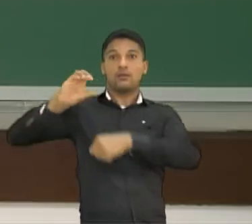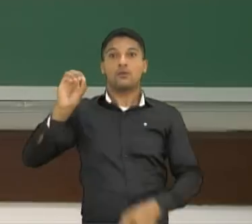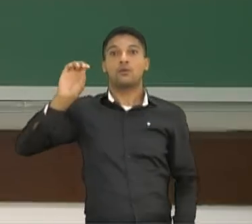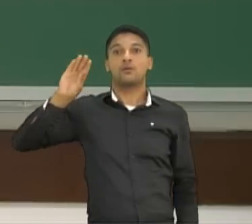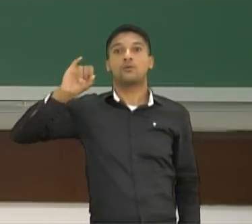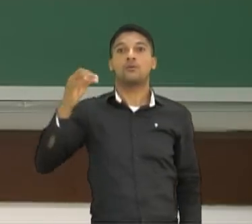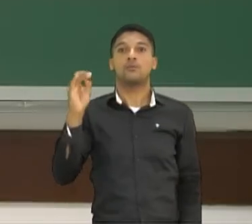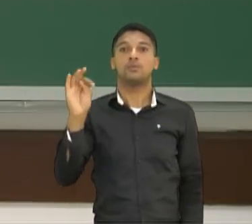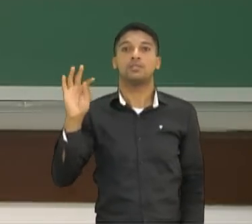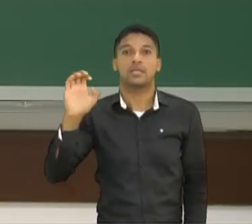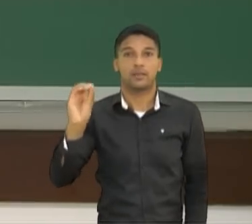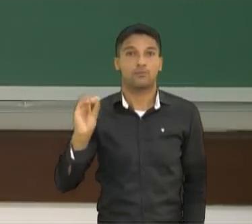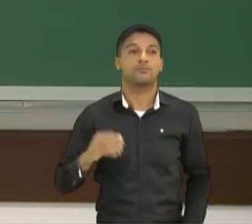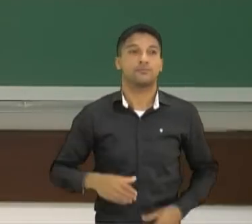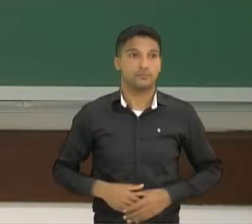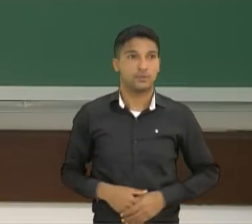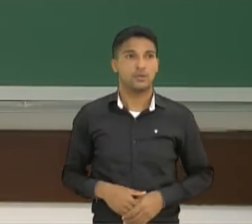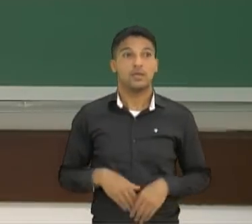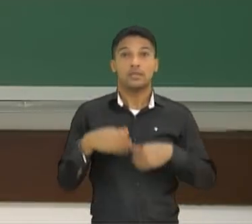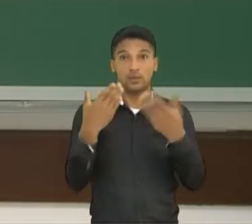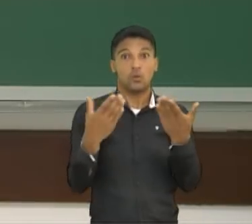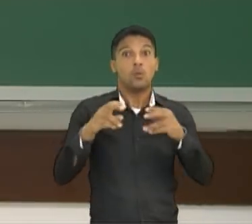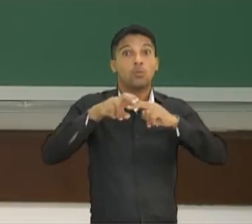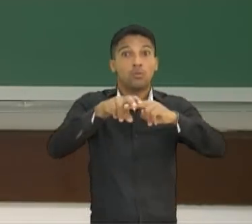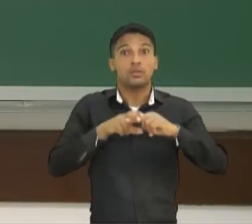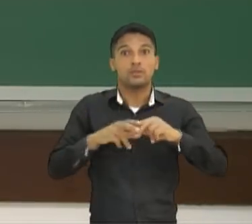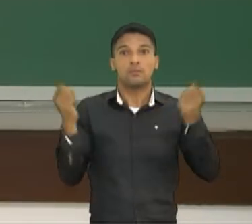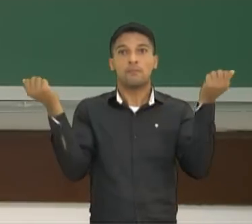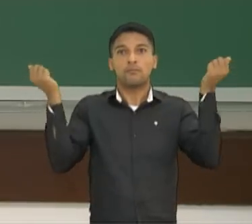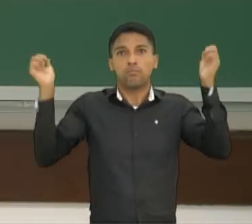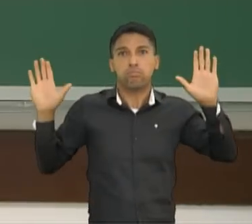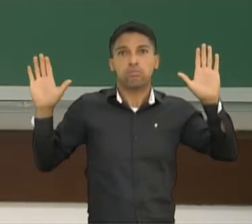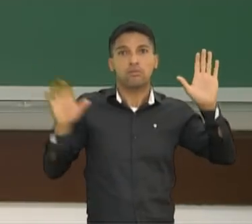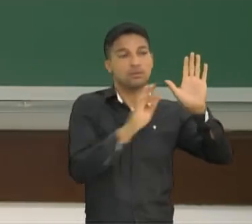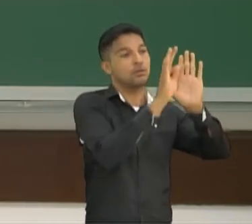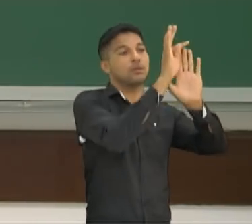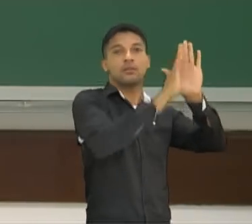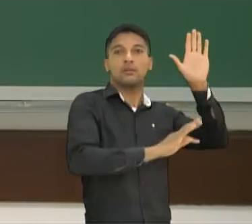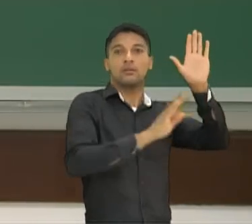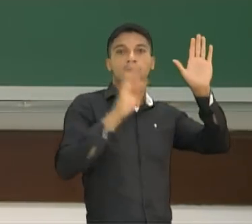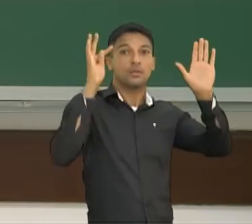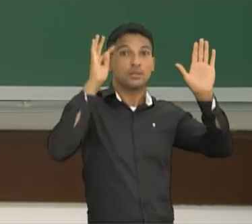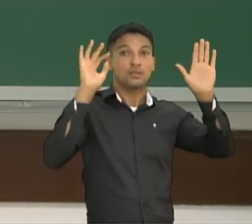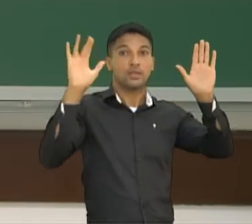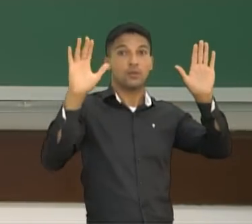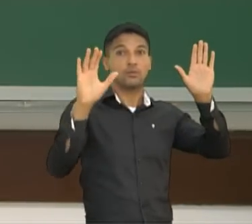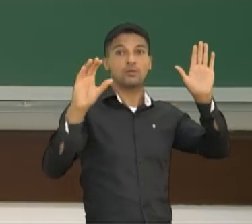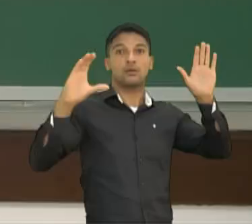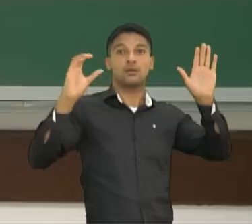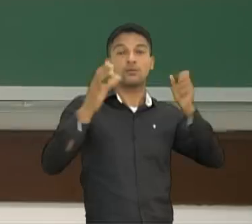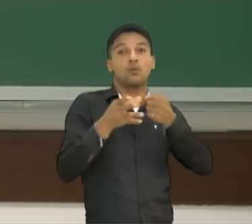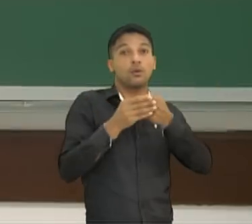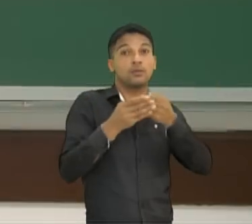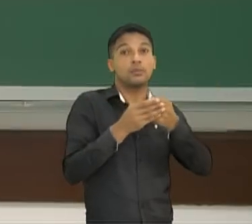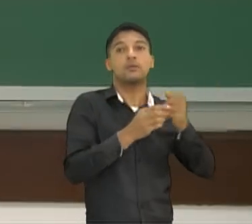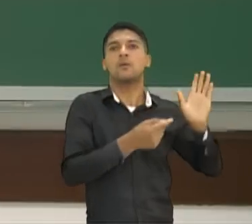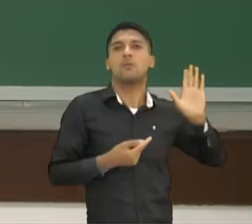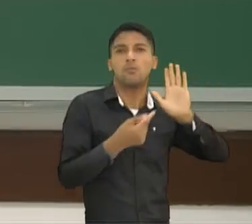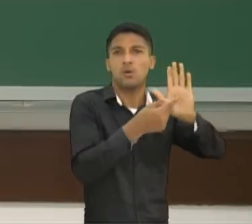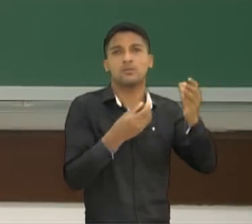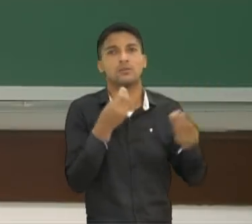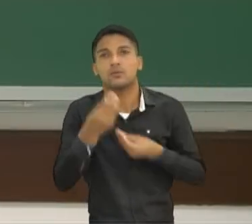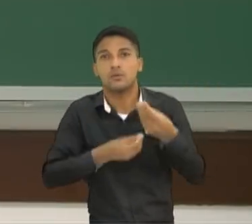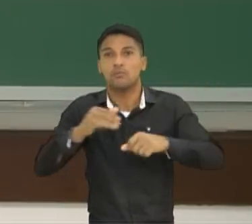do ato de conhecer, tá? Então, ou seja, eu já está implícito aqui, eu já estou dizendo para vocês que